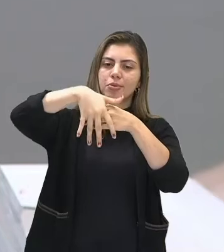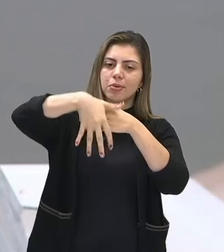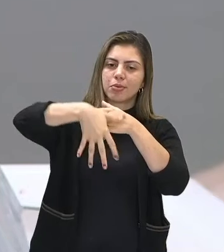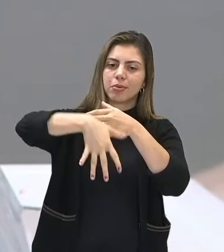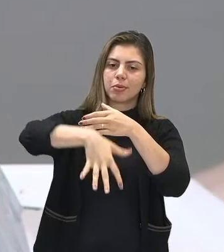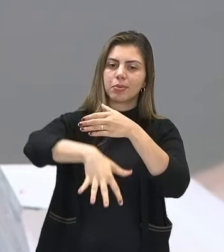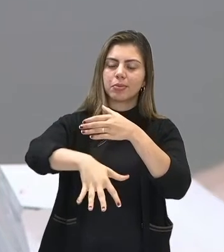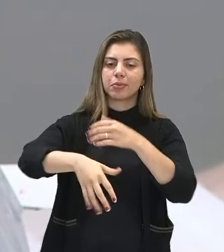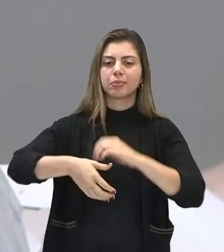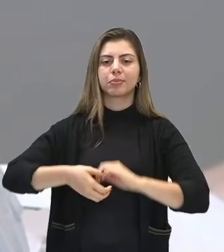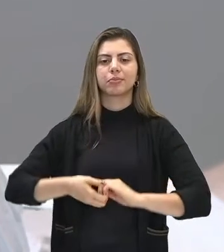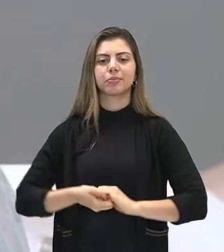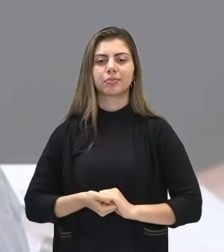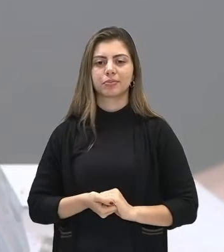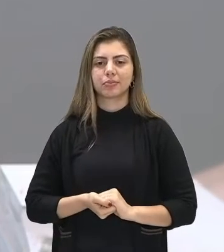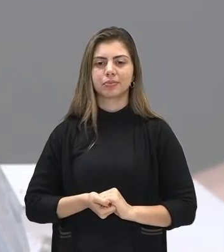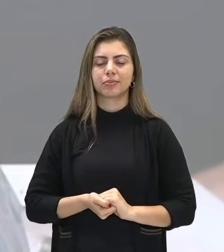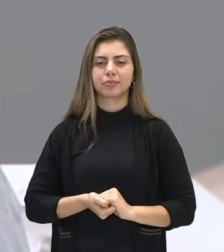vulcão.